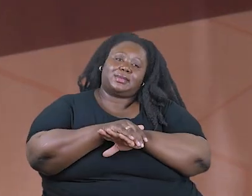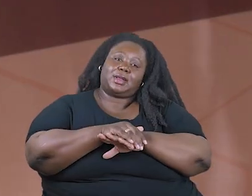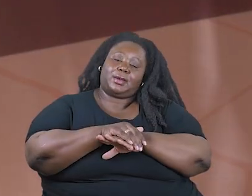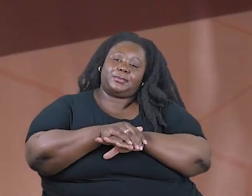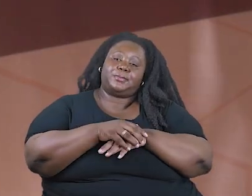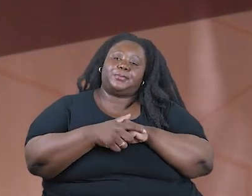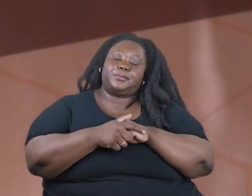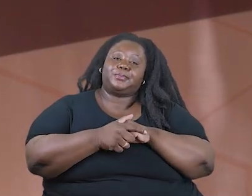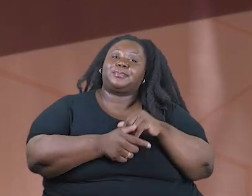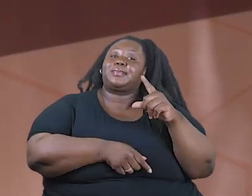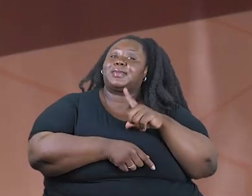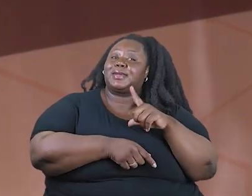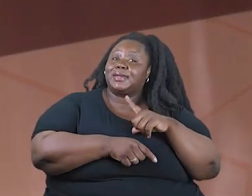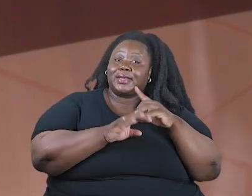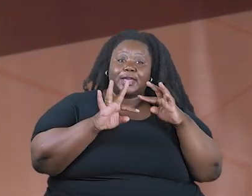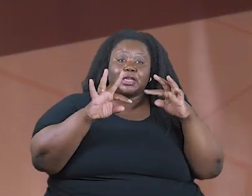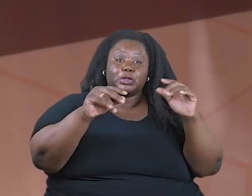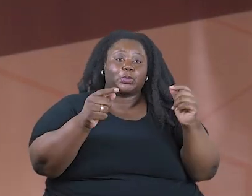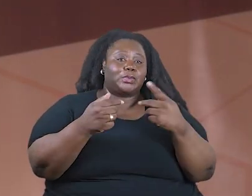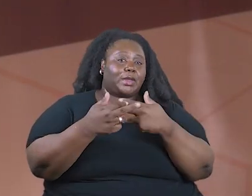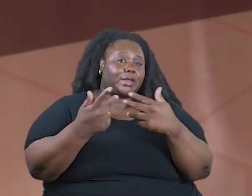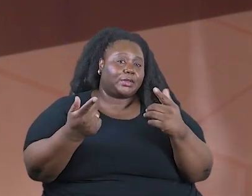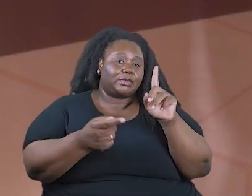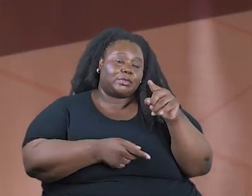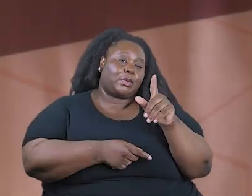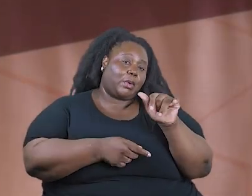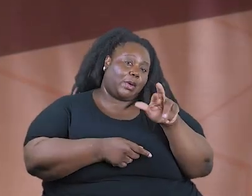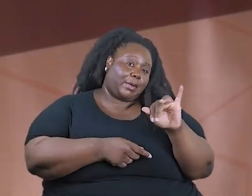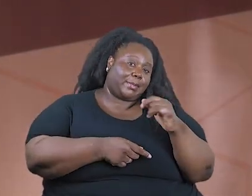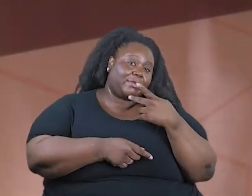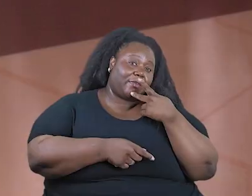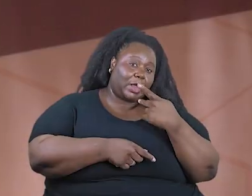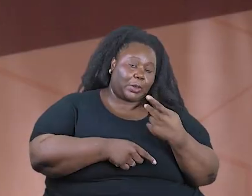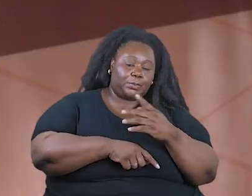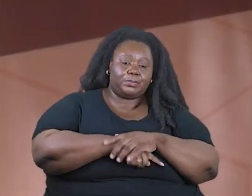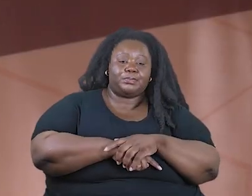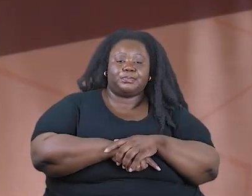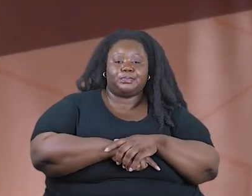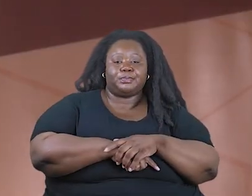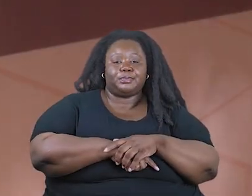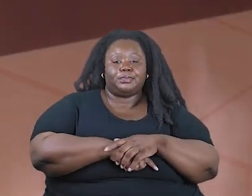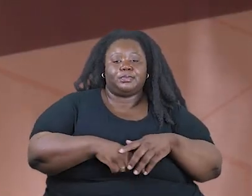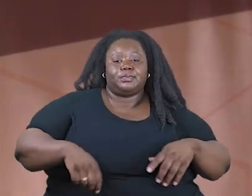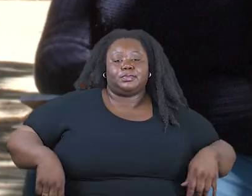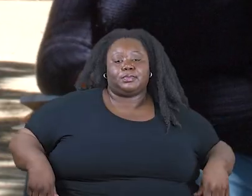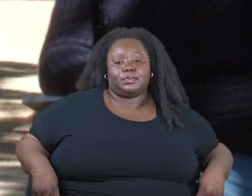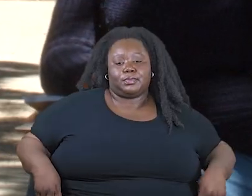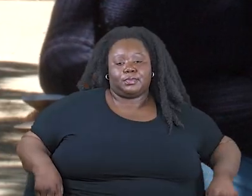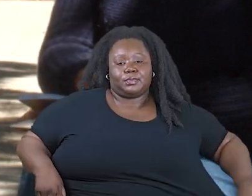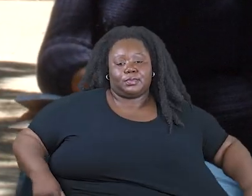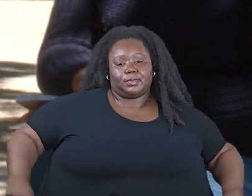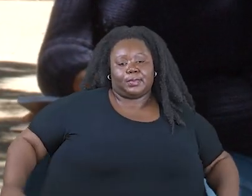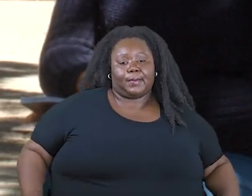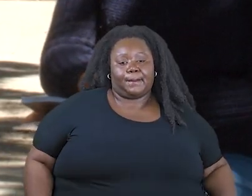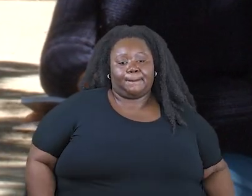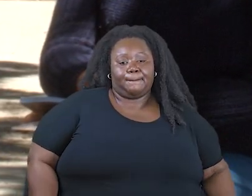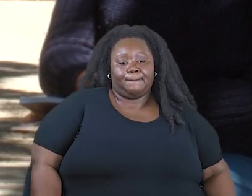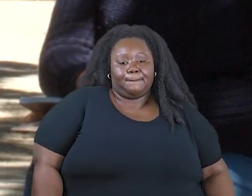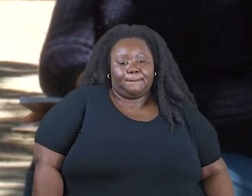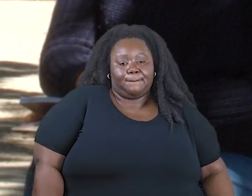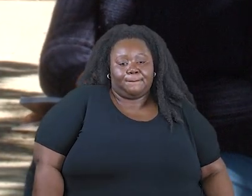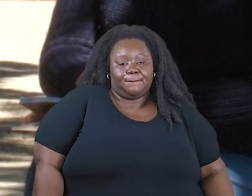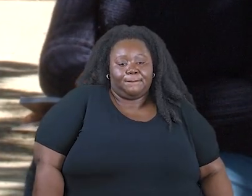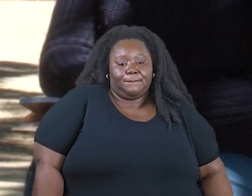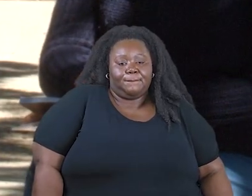de arte que tem todas essas características que o Ami falou, né? É uma coisa muito interessante que